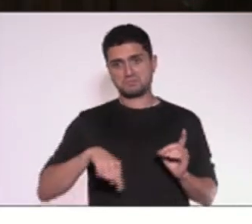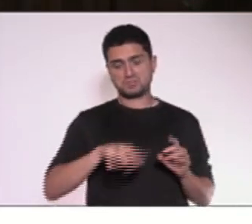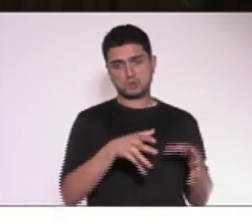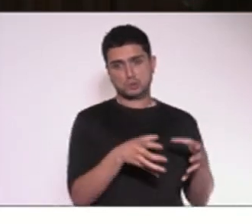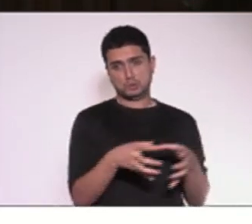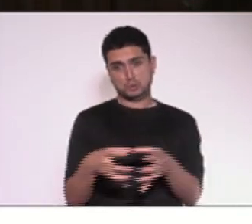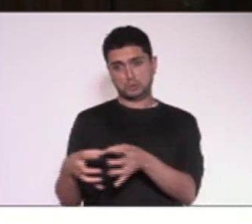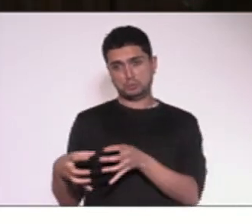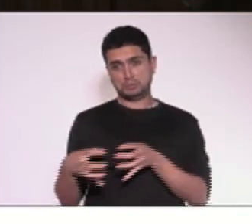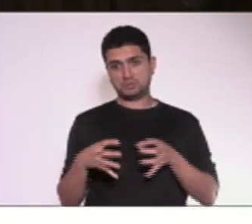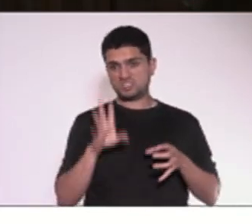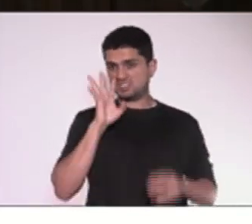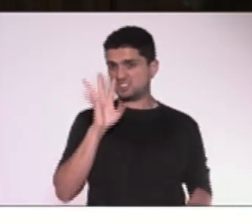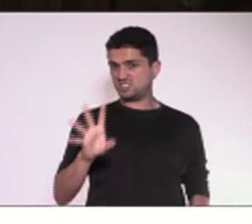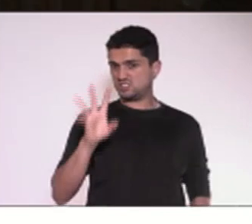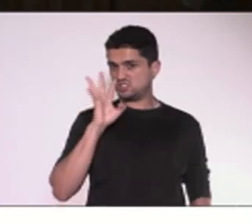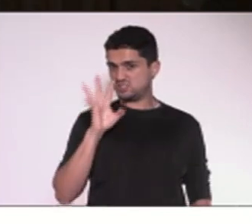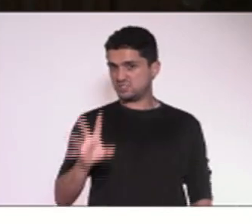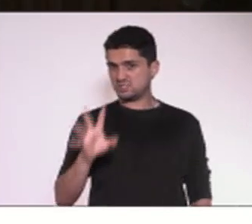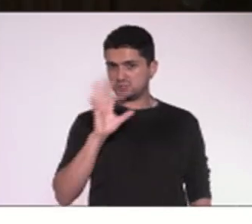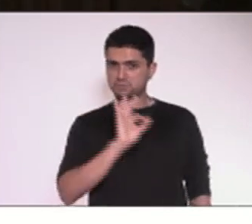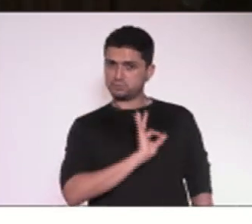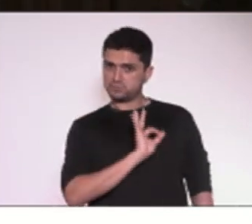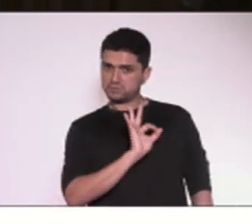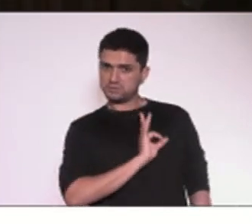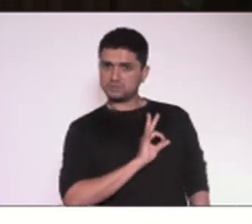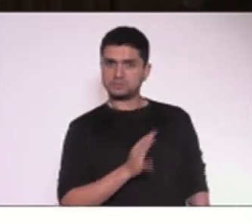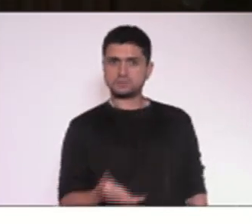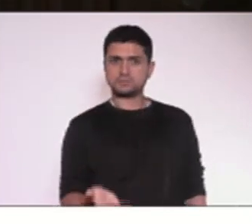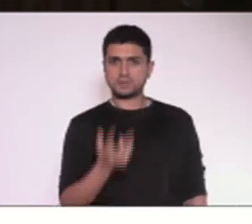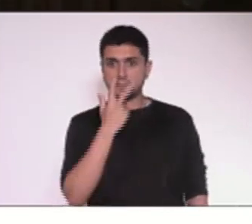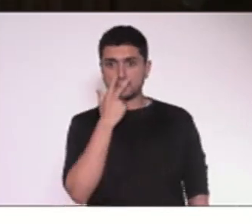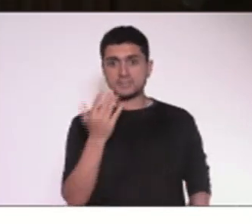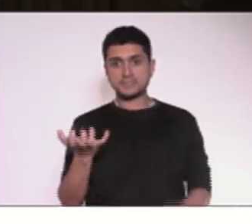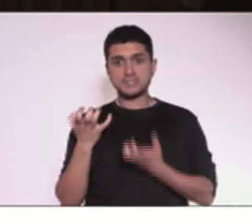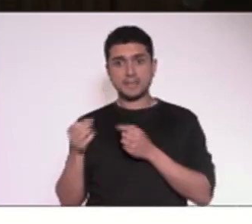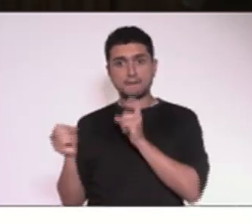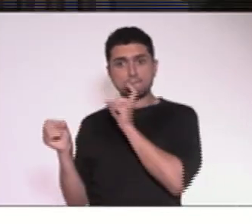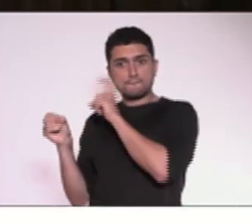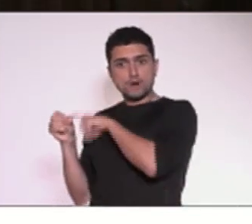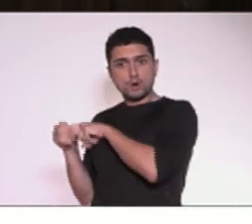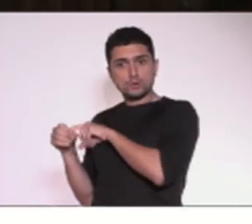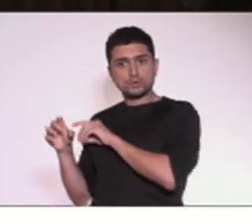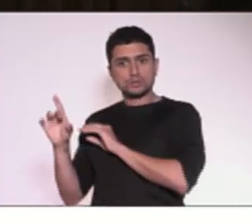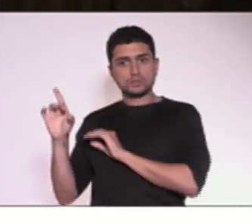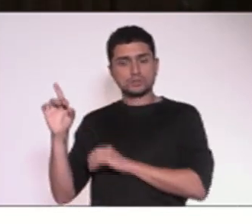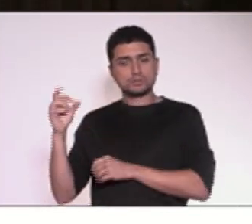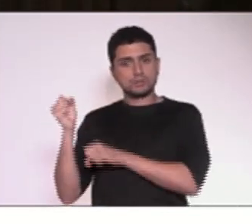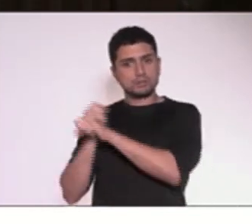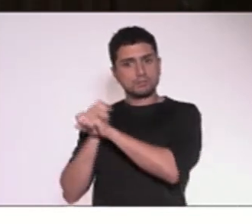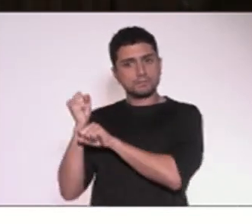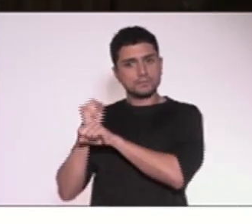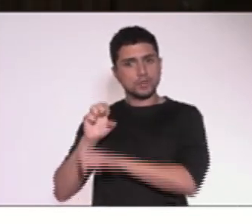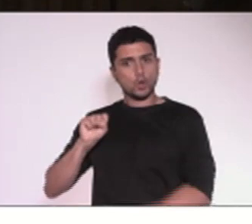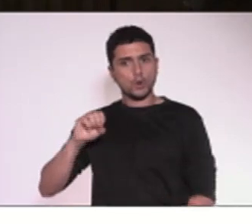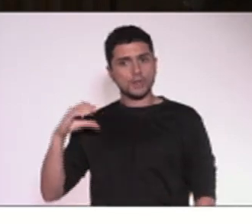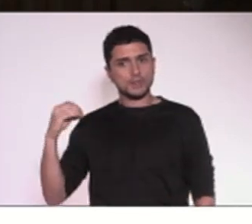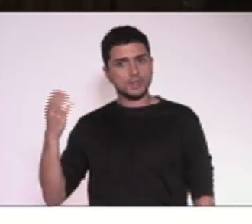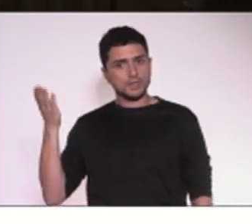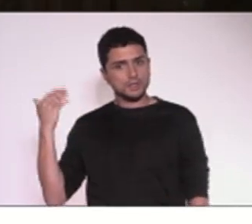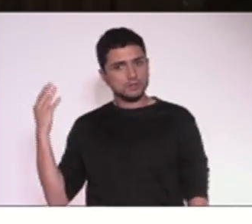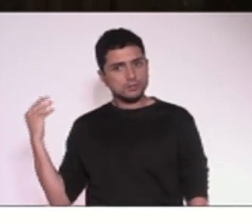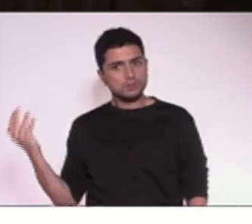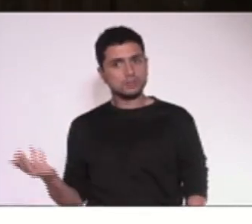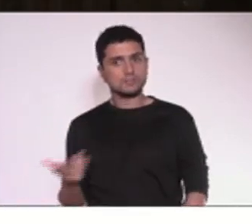política do enfrentamento, querem que se retome aquela década de 80 em que polícia